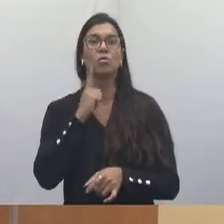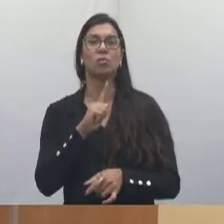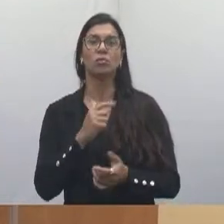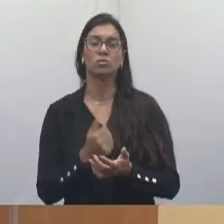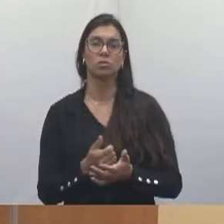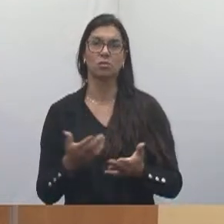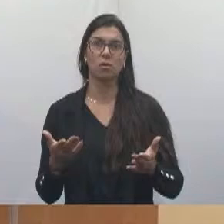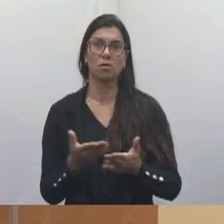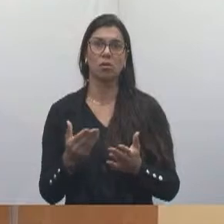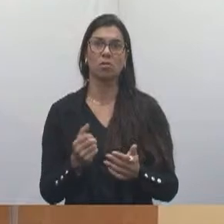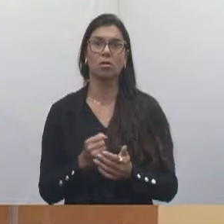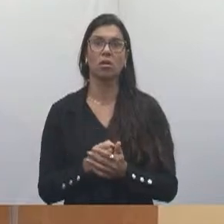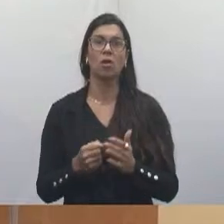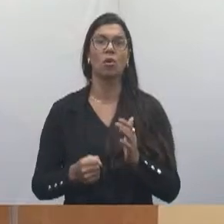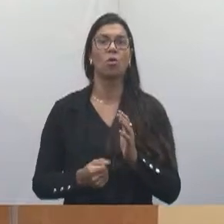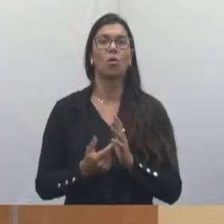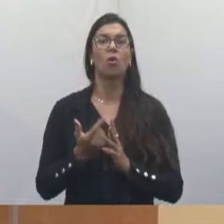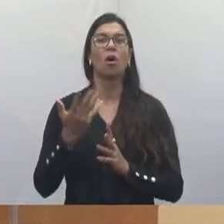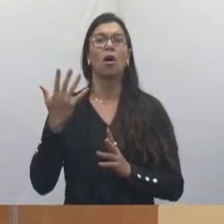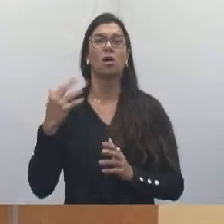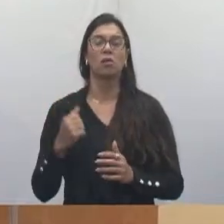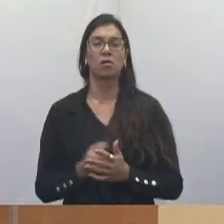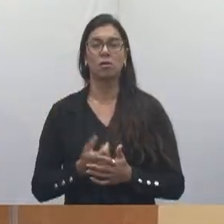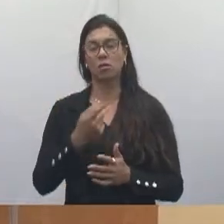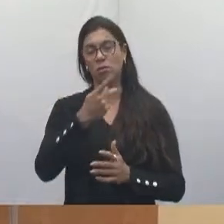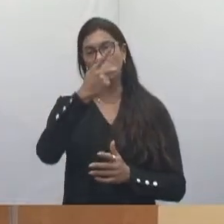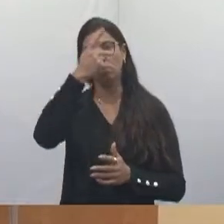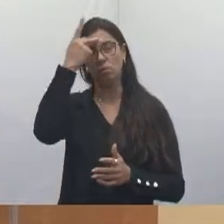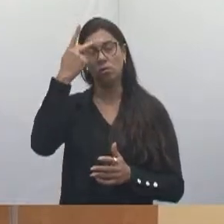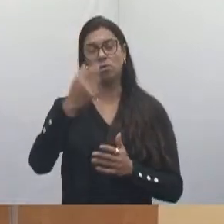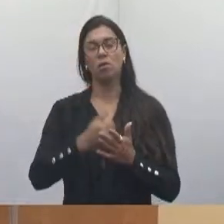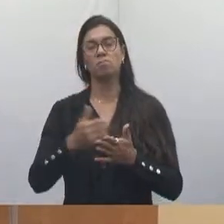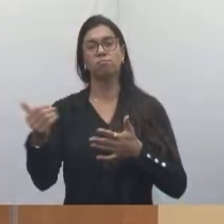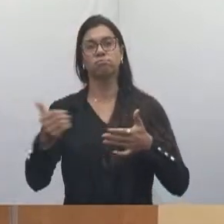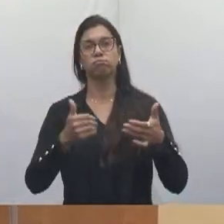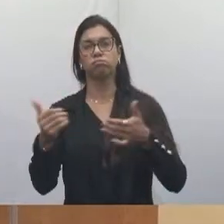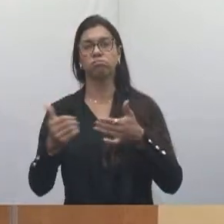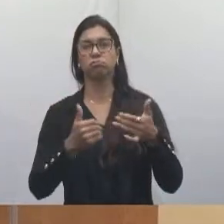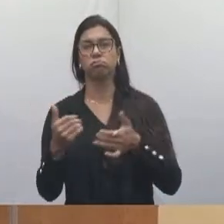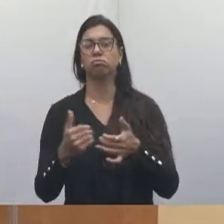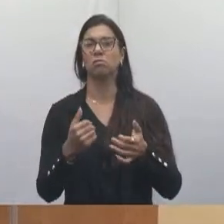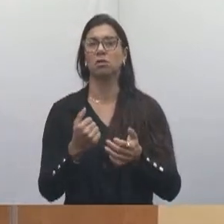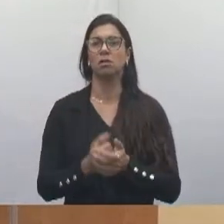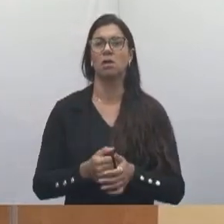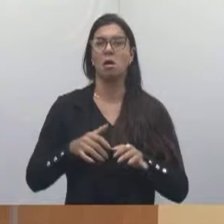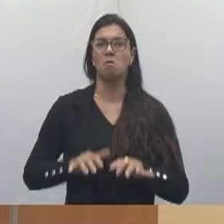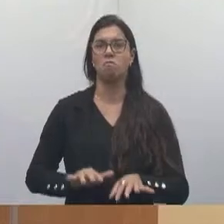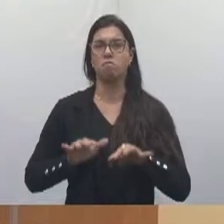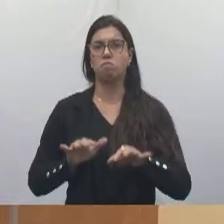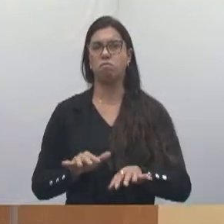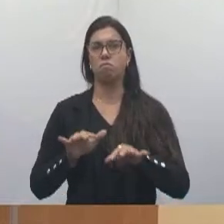Quanto de gente vinha aqui e fazia aqui protesto aqui nessa Câmara Municipal?